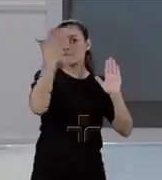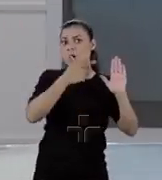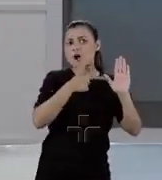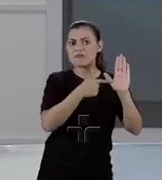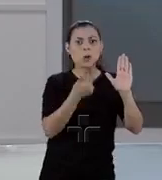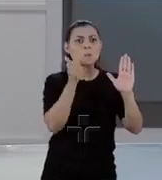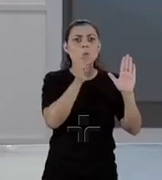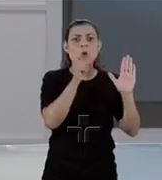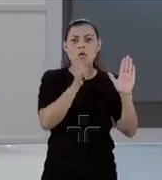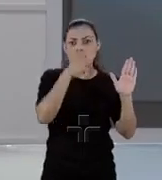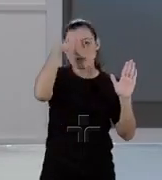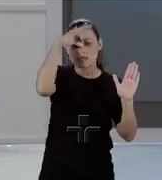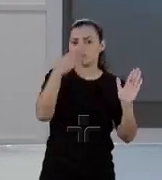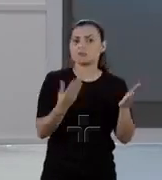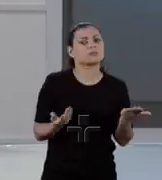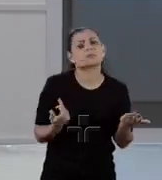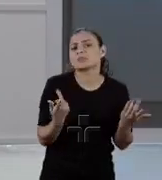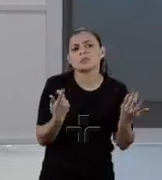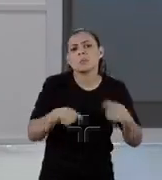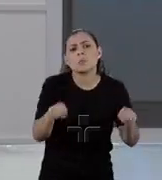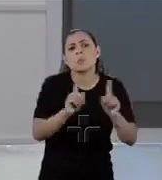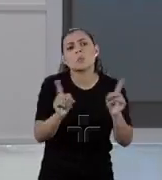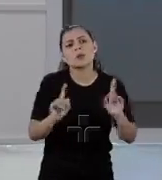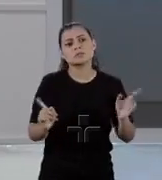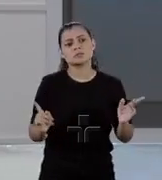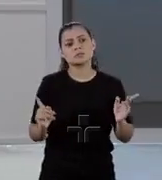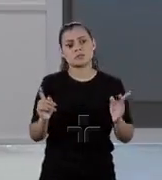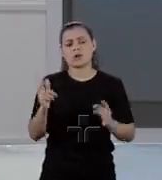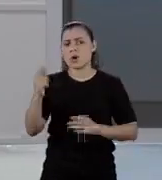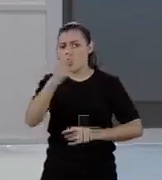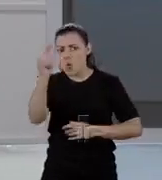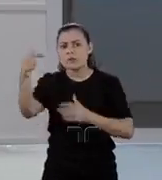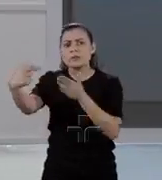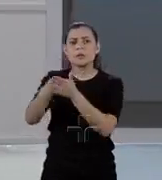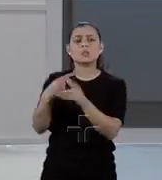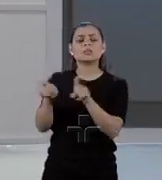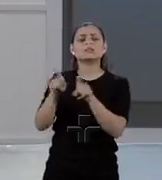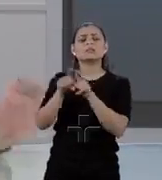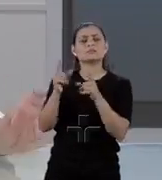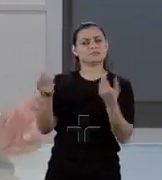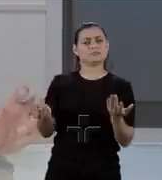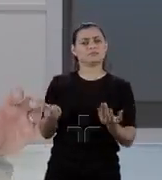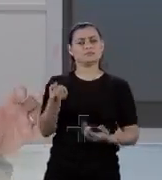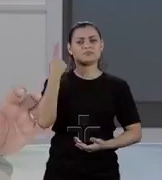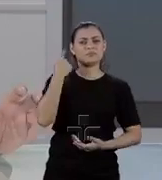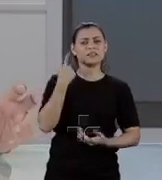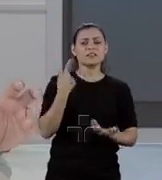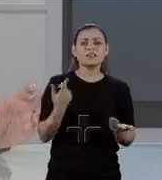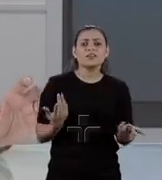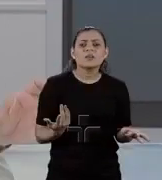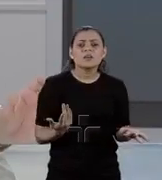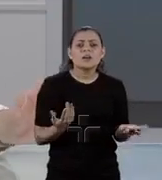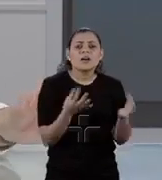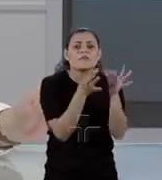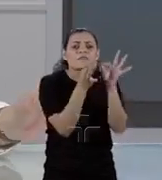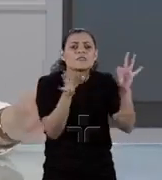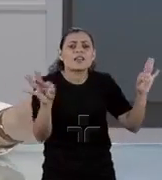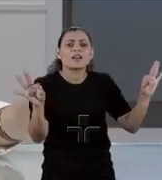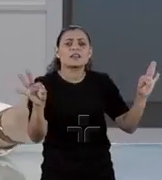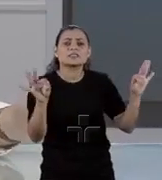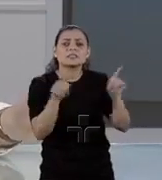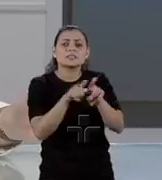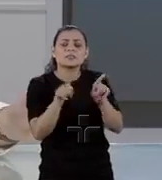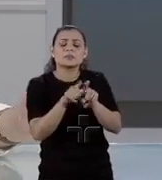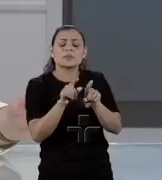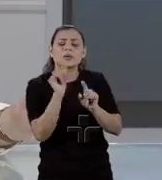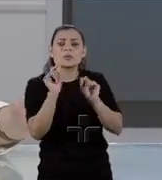aparelho sexual feminino. Mas sobre o que você perguntava antes, eu acho que surge uma coisa, a frase, a legítima defesa pode ser